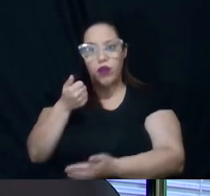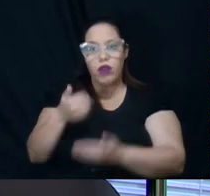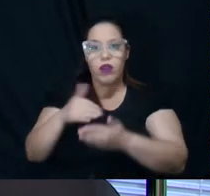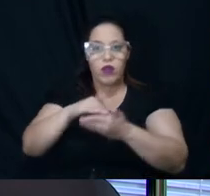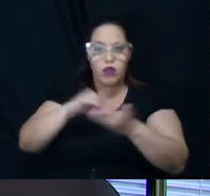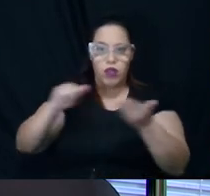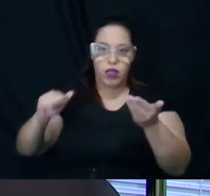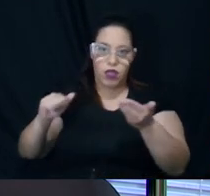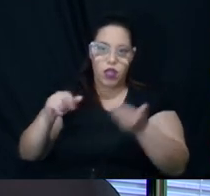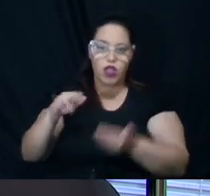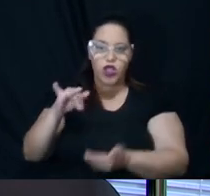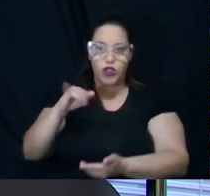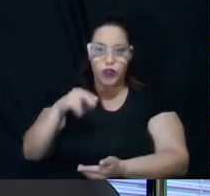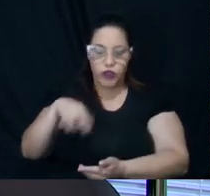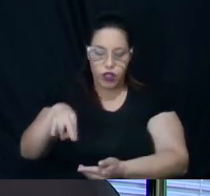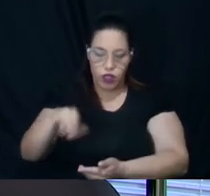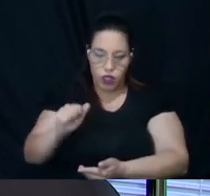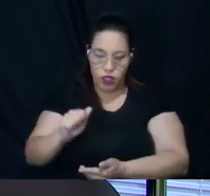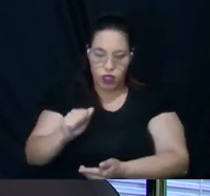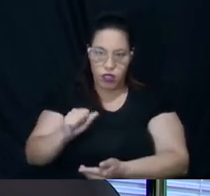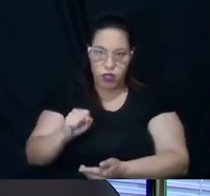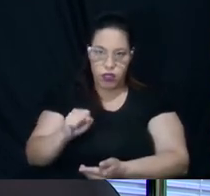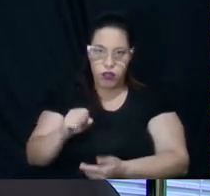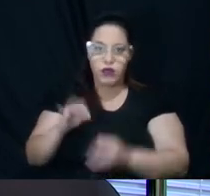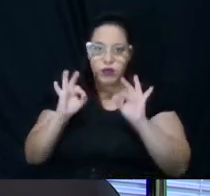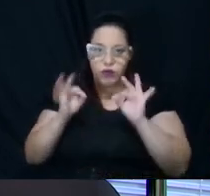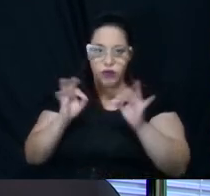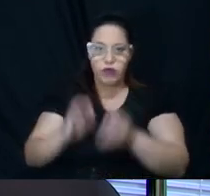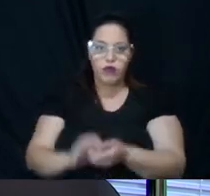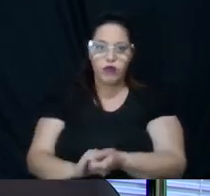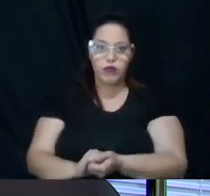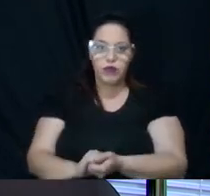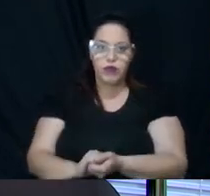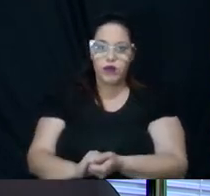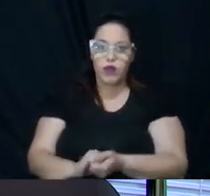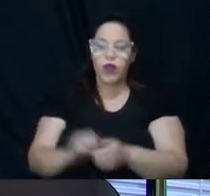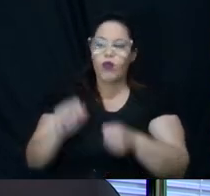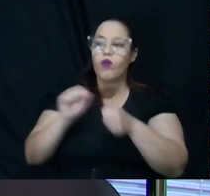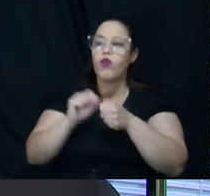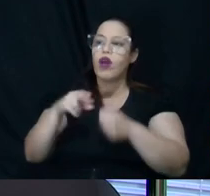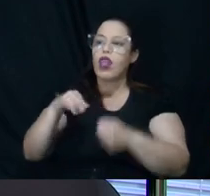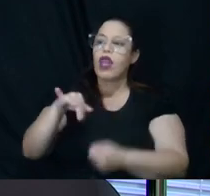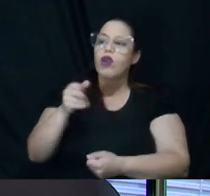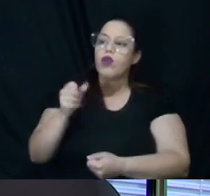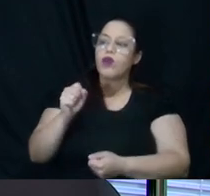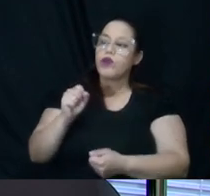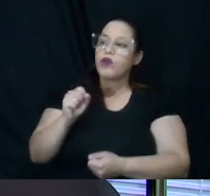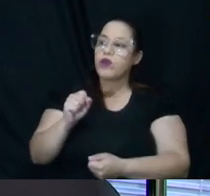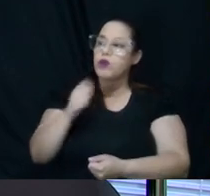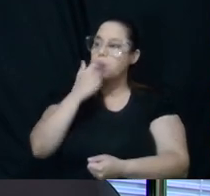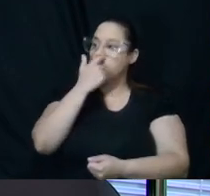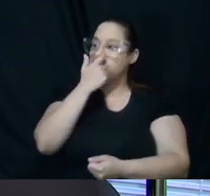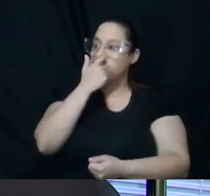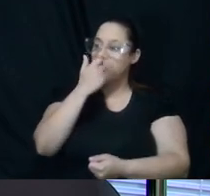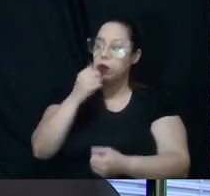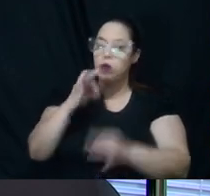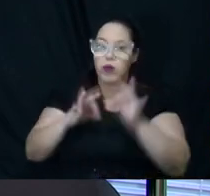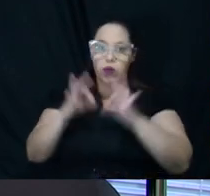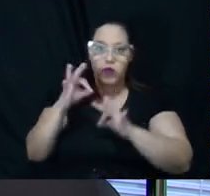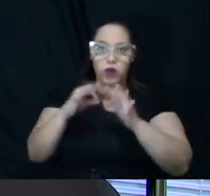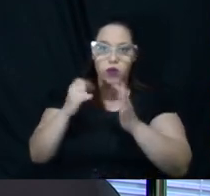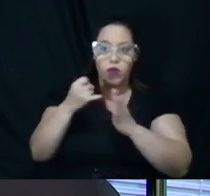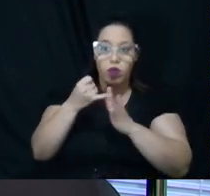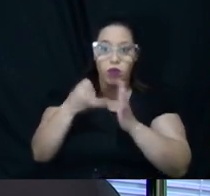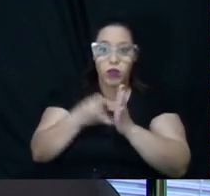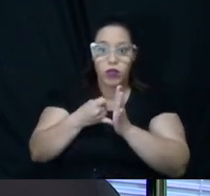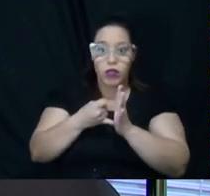forma mais simplificada. E fazer uma negociação dos débitos é interessante? Negociar com os credores?